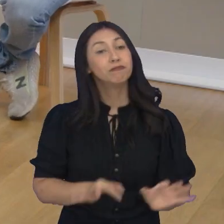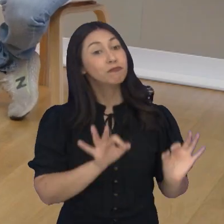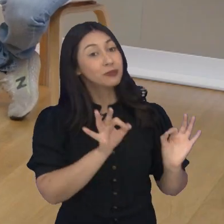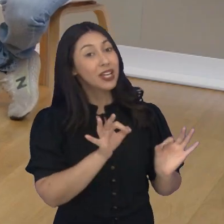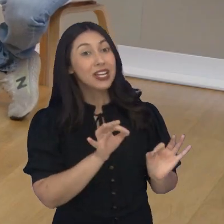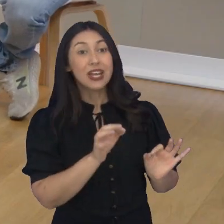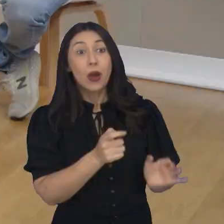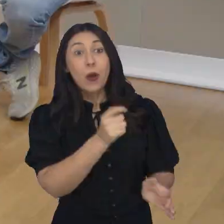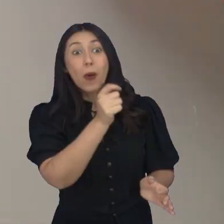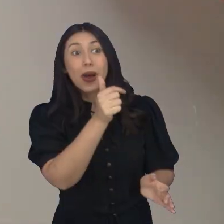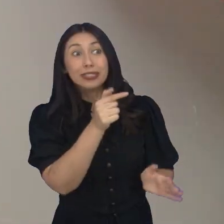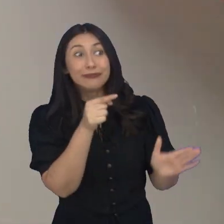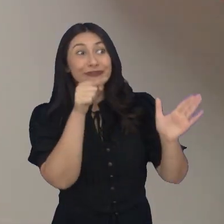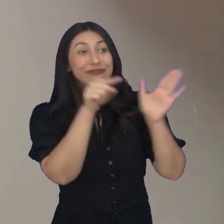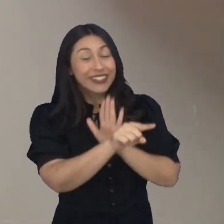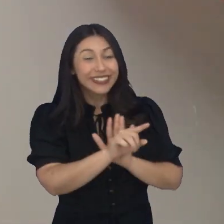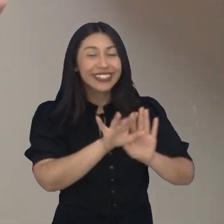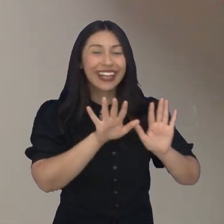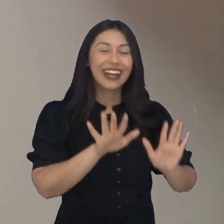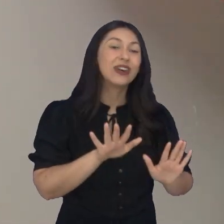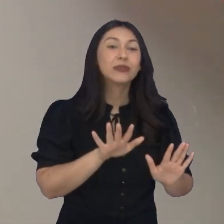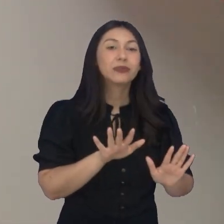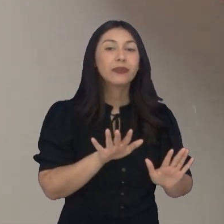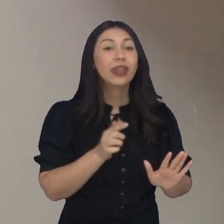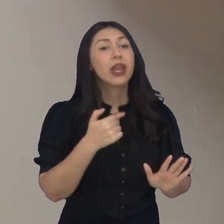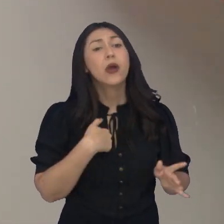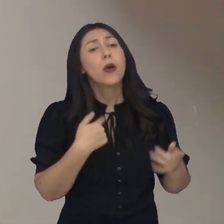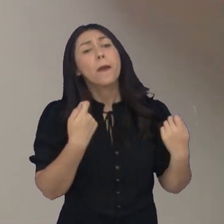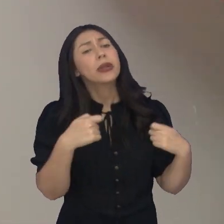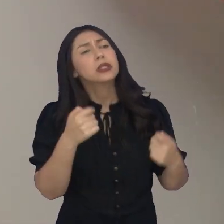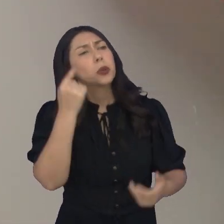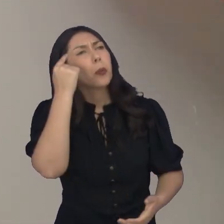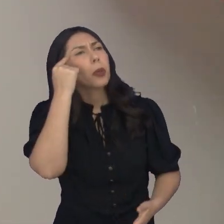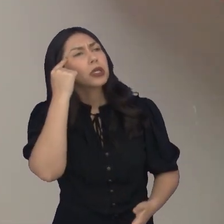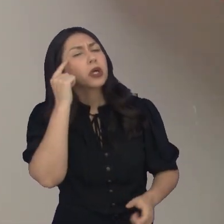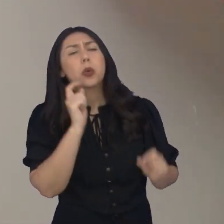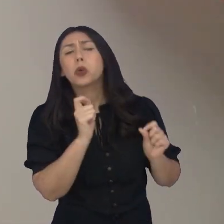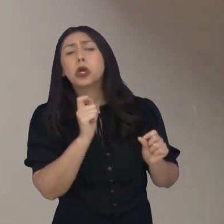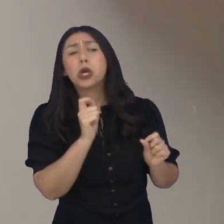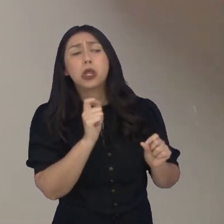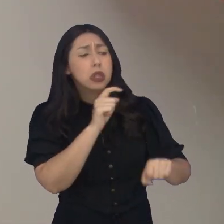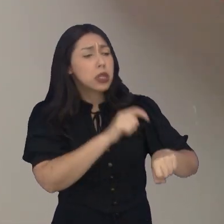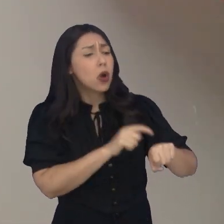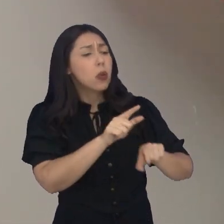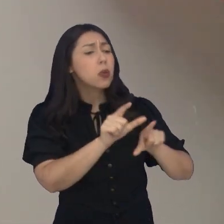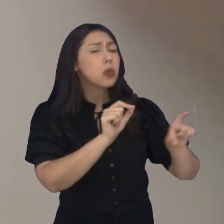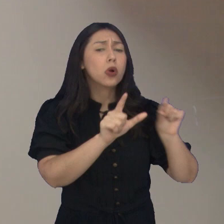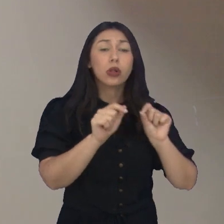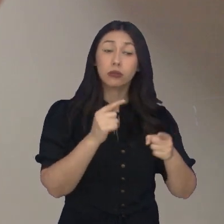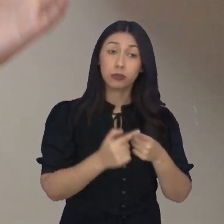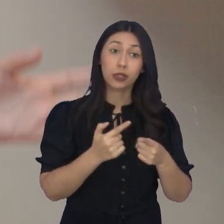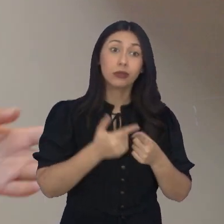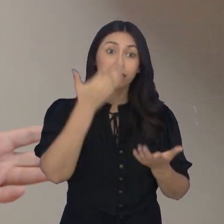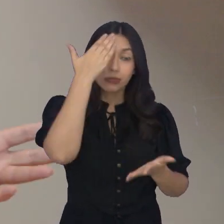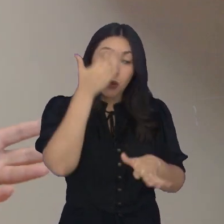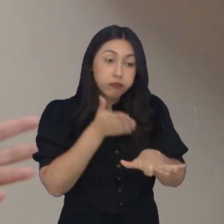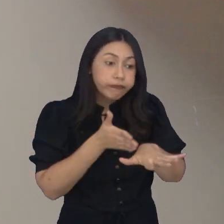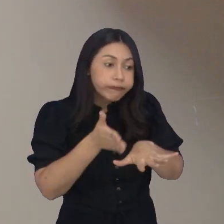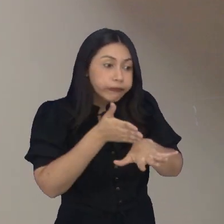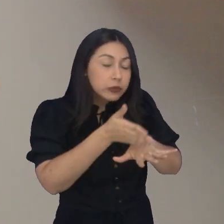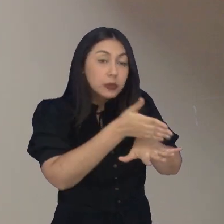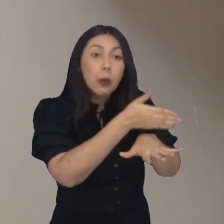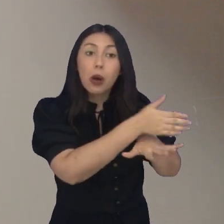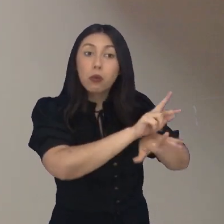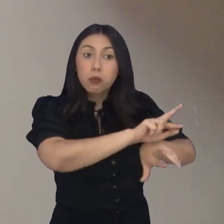respondeu a pergunta que estava aqui na minha cabeça. Assim, o que eu devo levar em consideração na hora de escolher alguma modalidade? Porque nós sabemos que existem inúmeras,